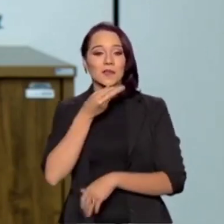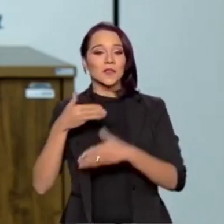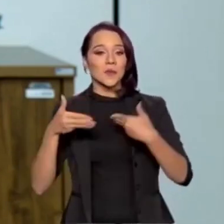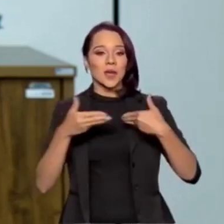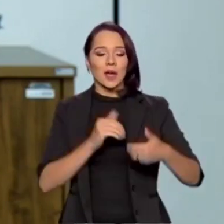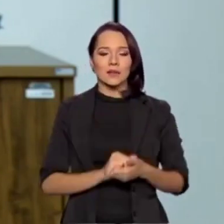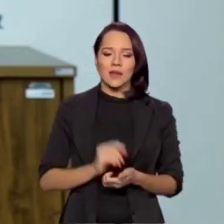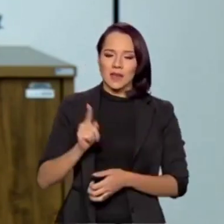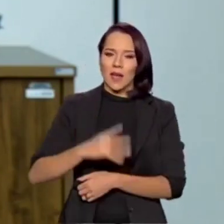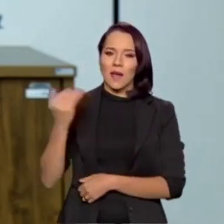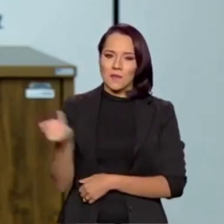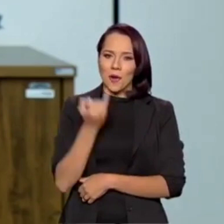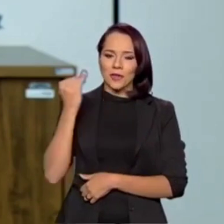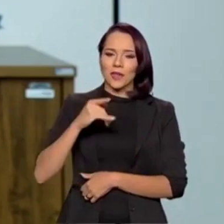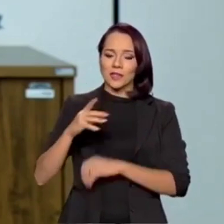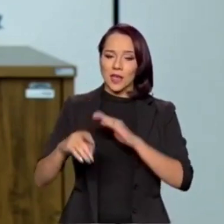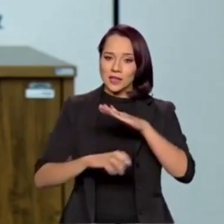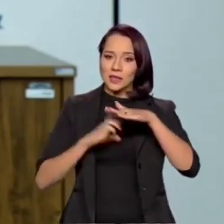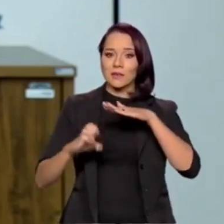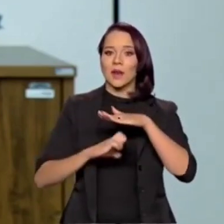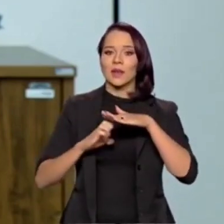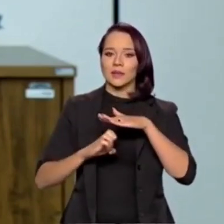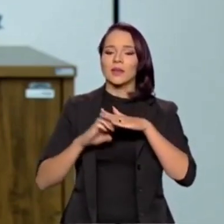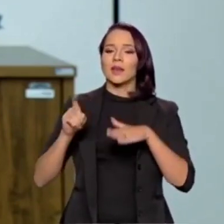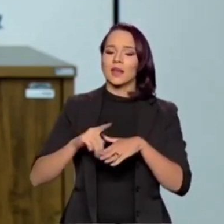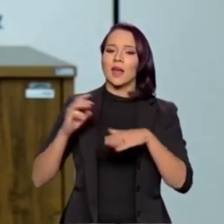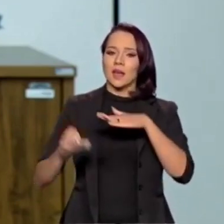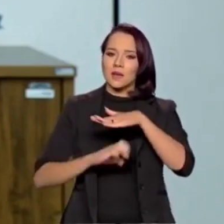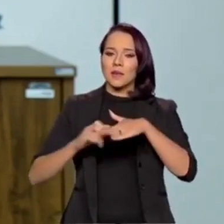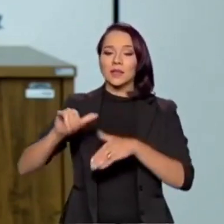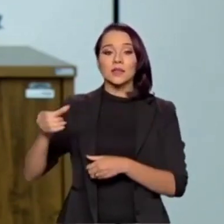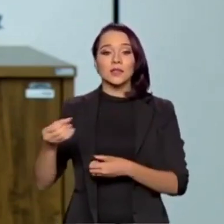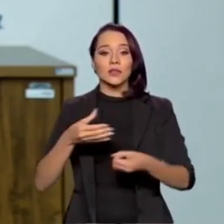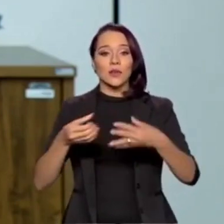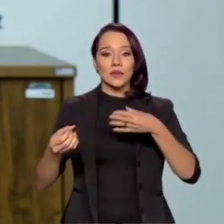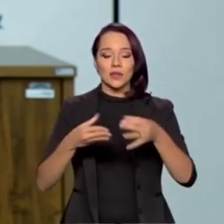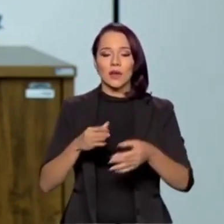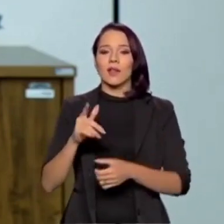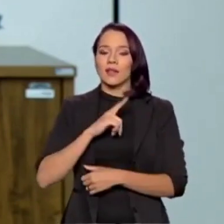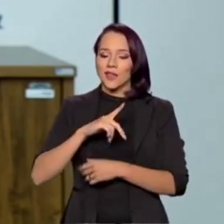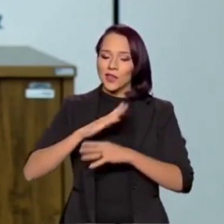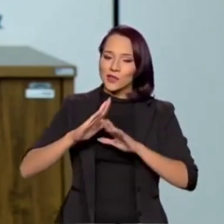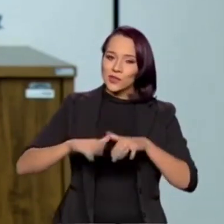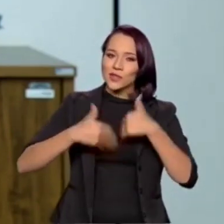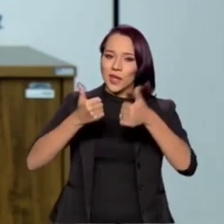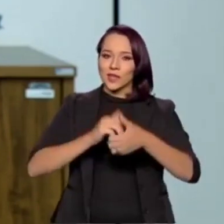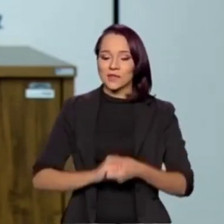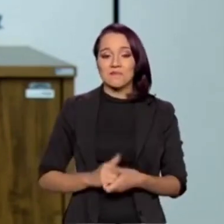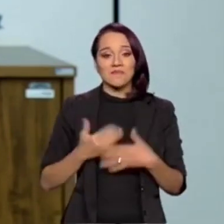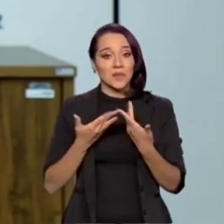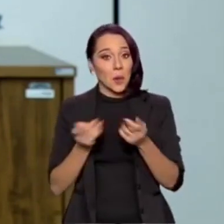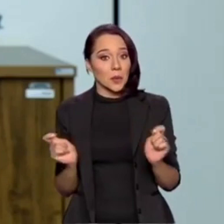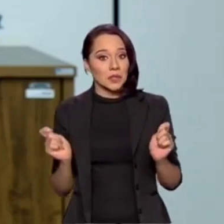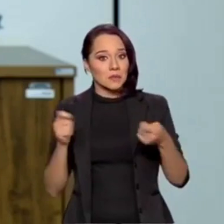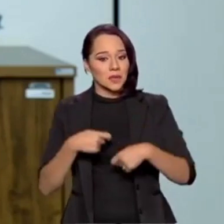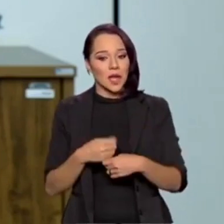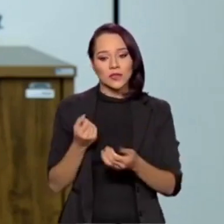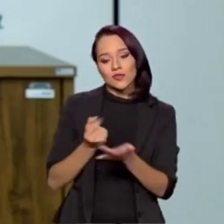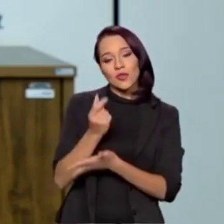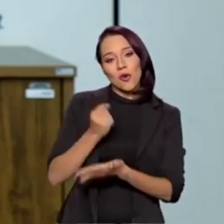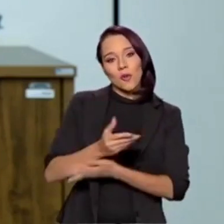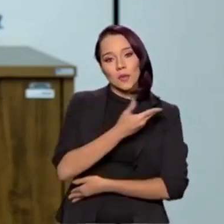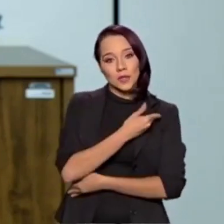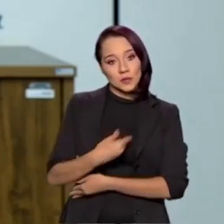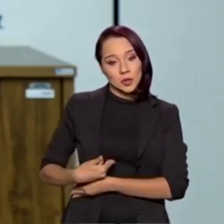porque é fundamental que esses empreendimentos, que são empreendimentos inovadores, tenham sucesso. Então, a possibilidade de compras